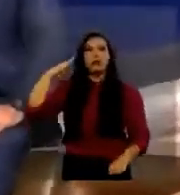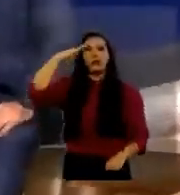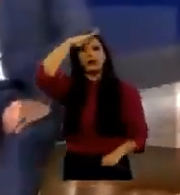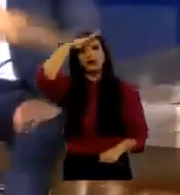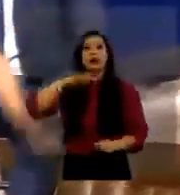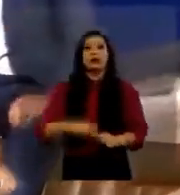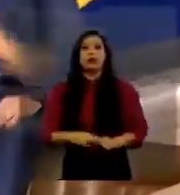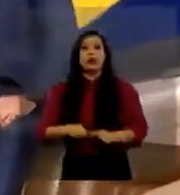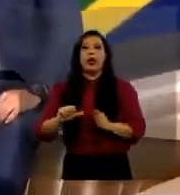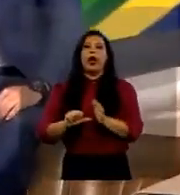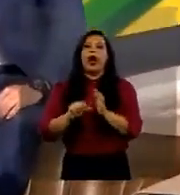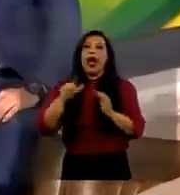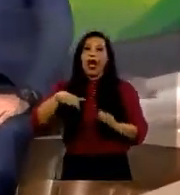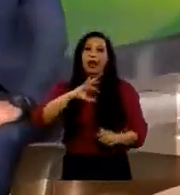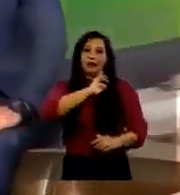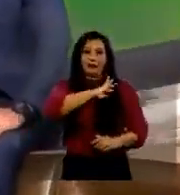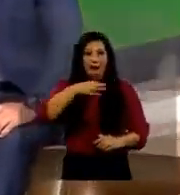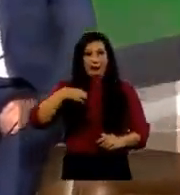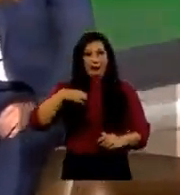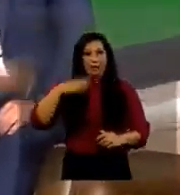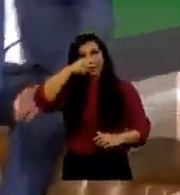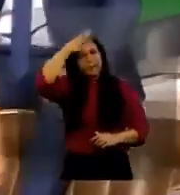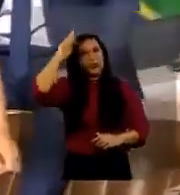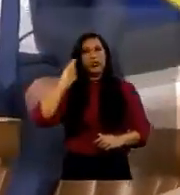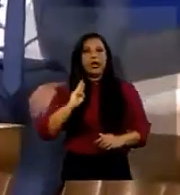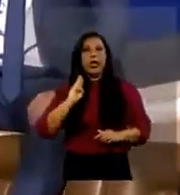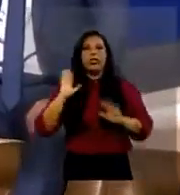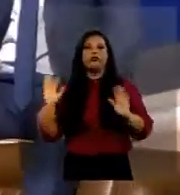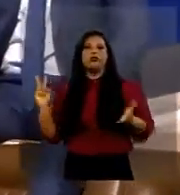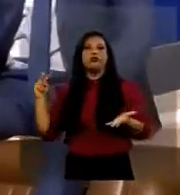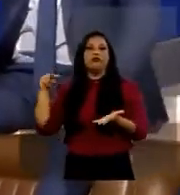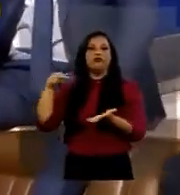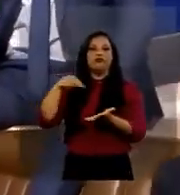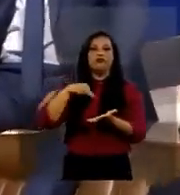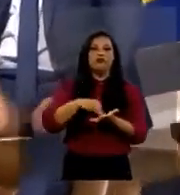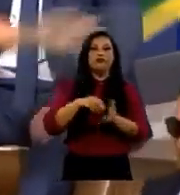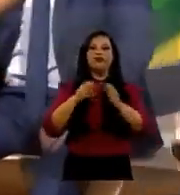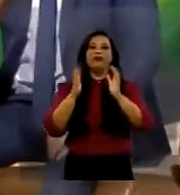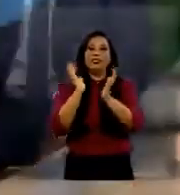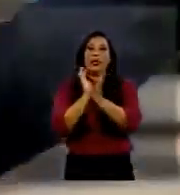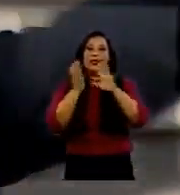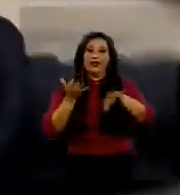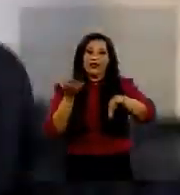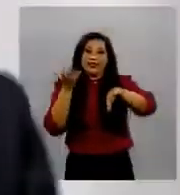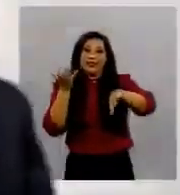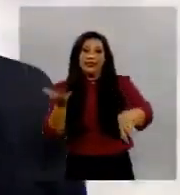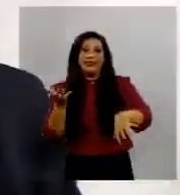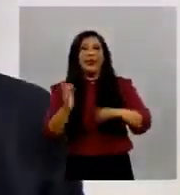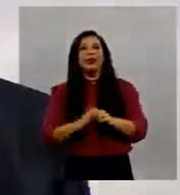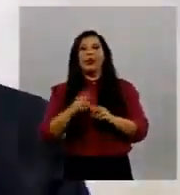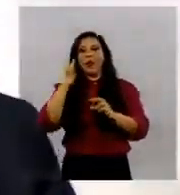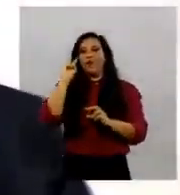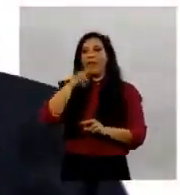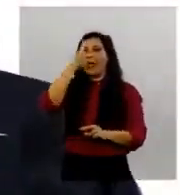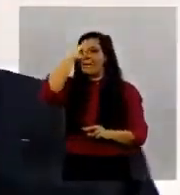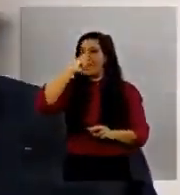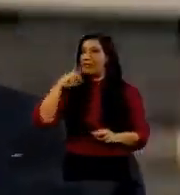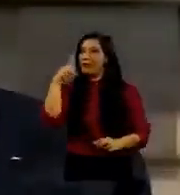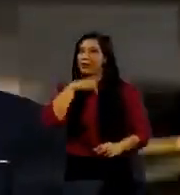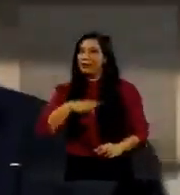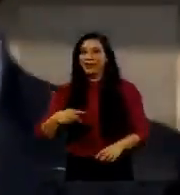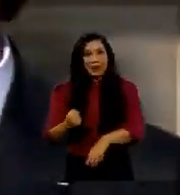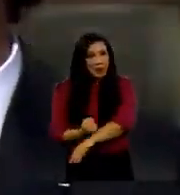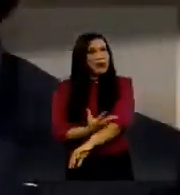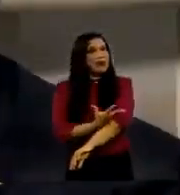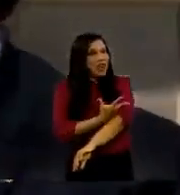a primeira-dama Michele Bolsonaro, chegando ao Congresso Nacional. Eu vejo nas imagens que o presidente está